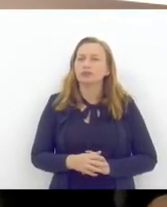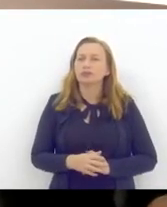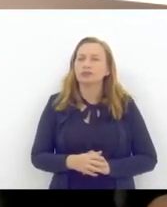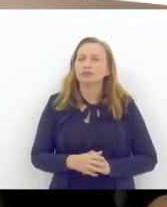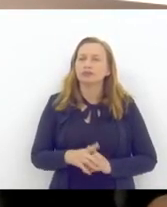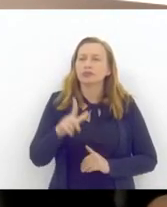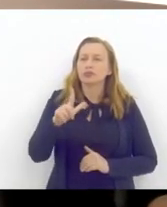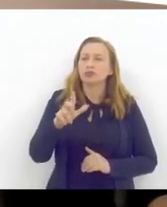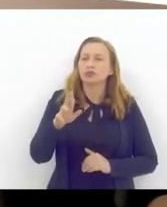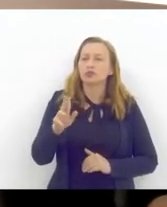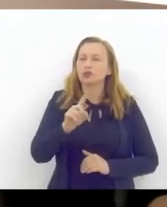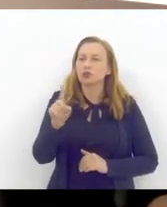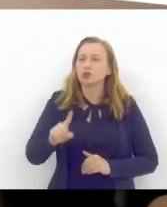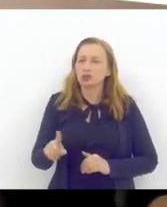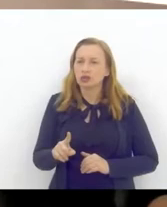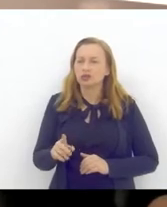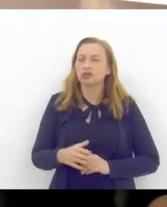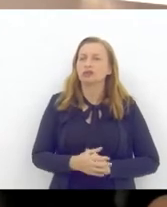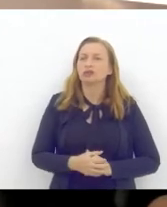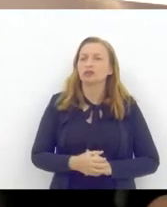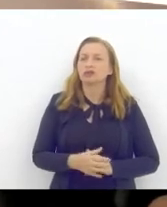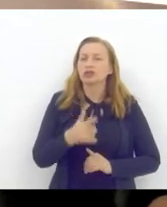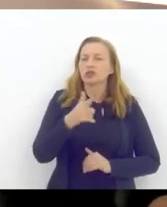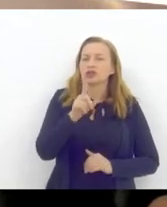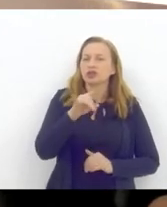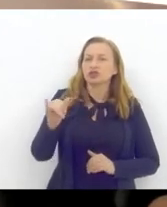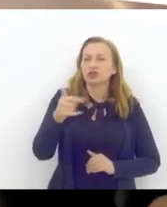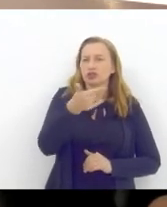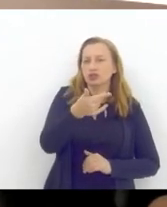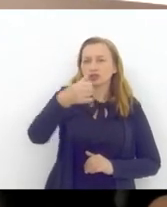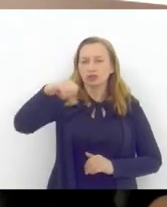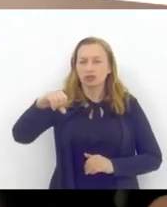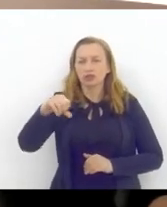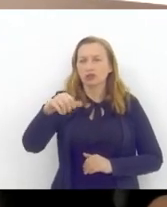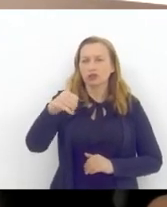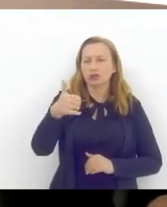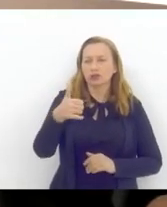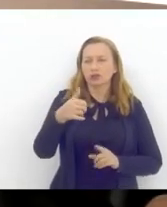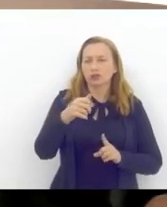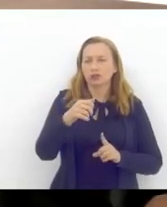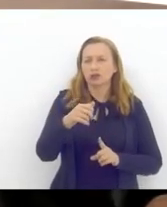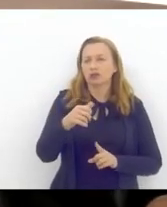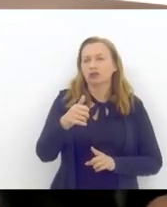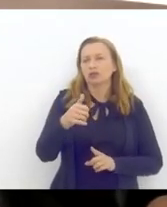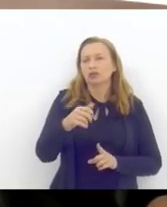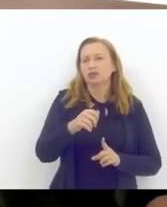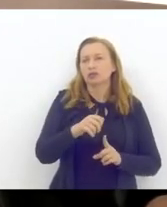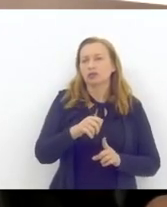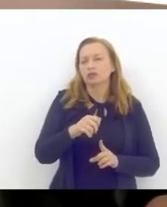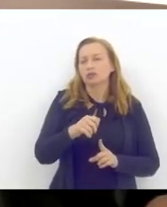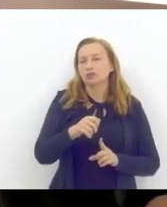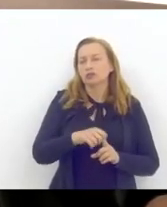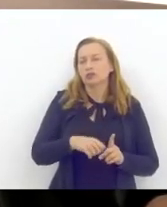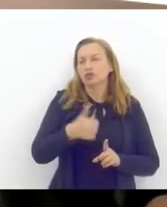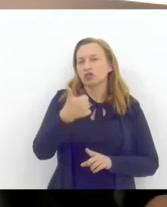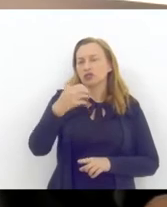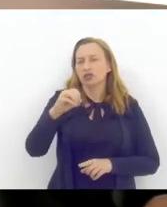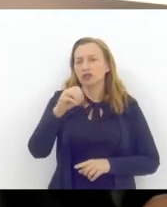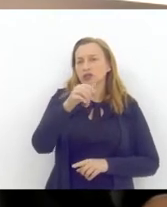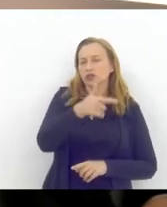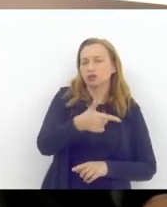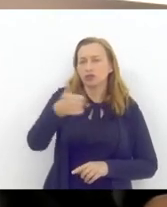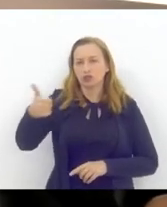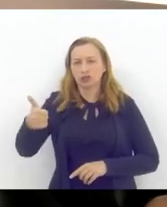Luiz César Moretson Rocha, no dia 19/10/2021, para ver a letargia que o governo estadual tem